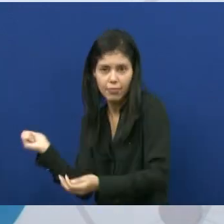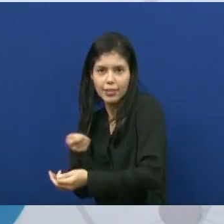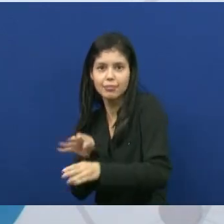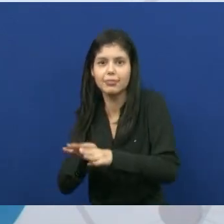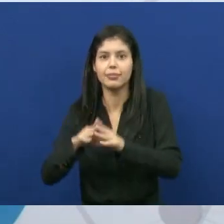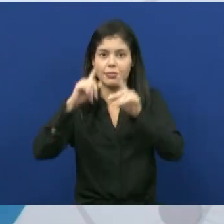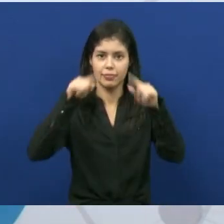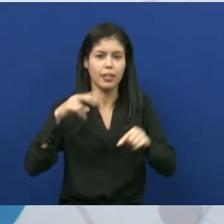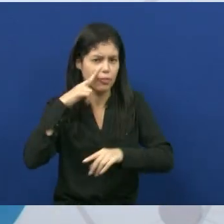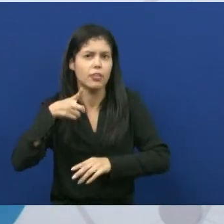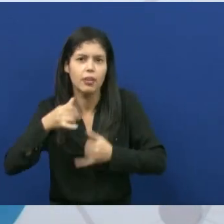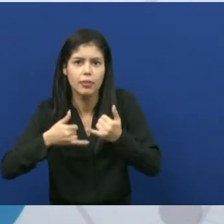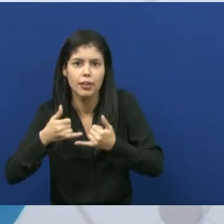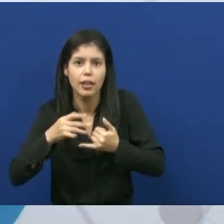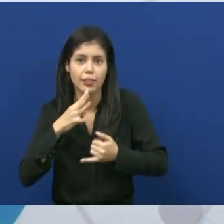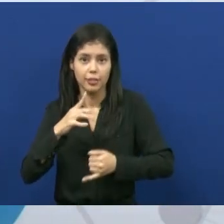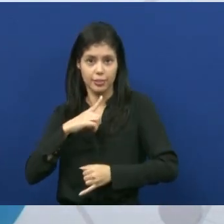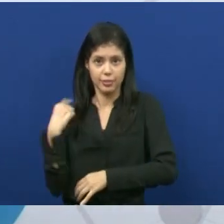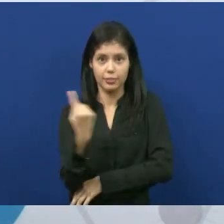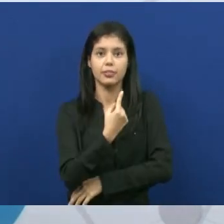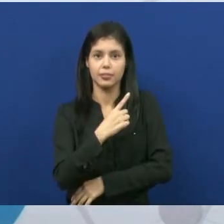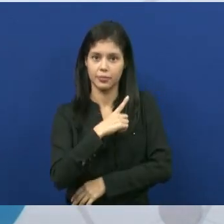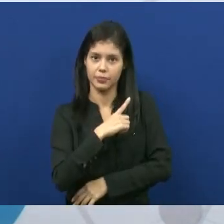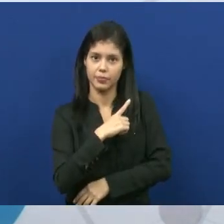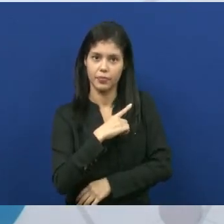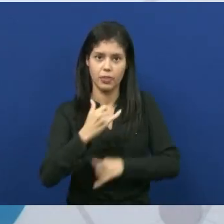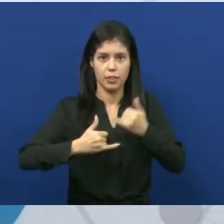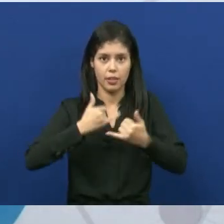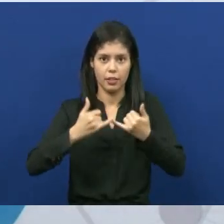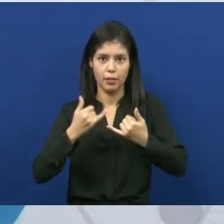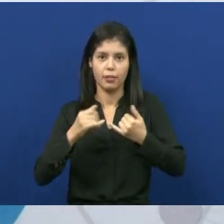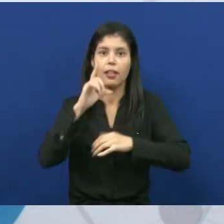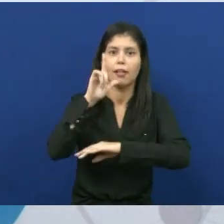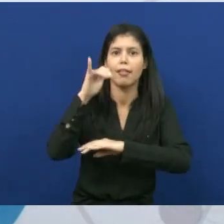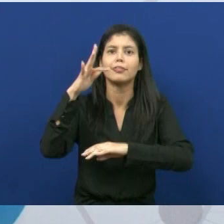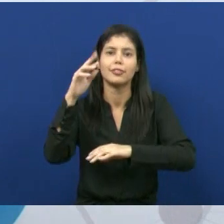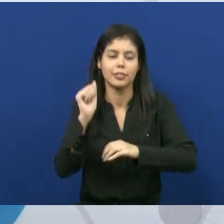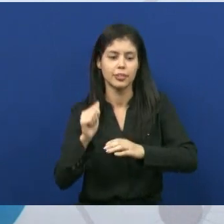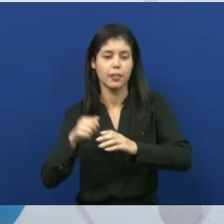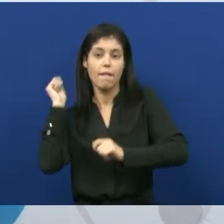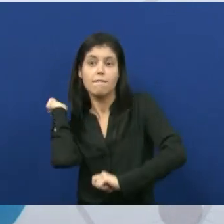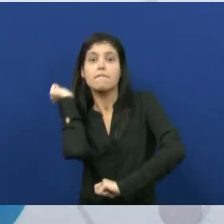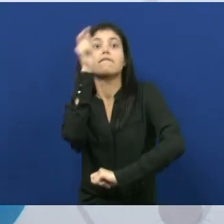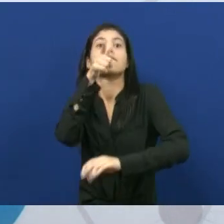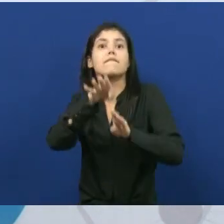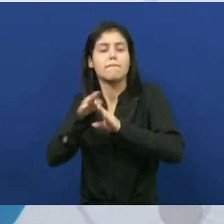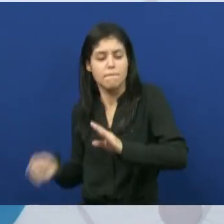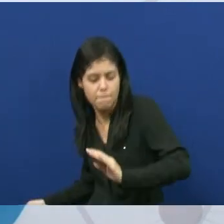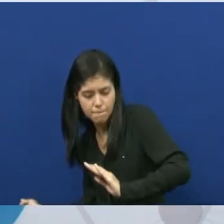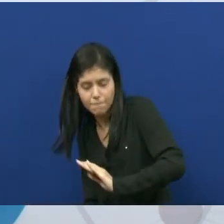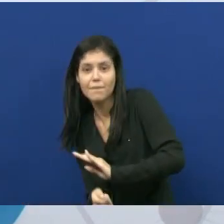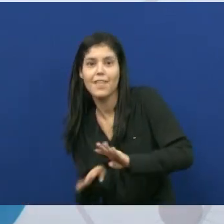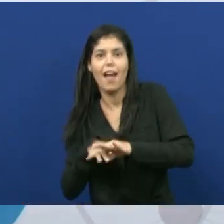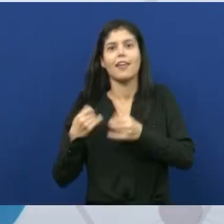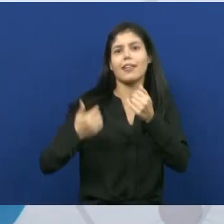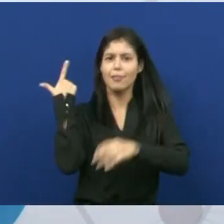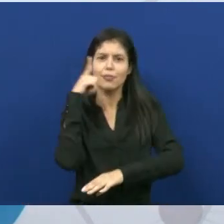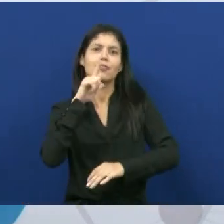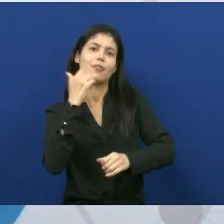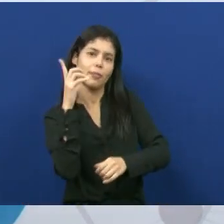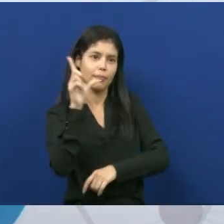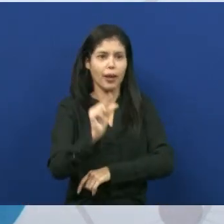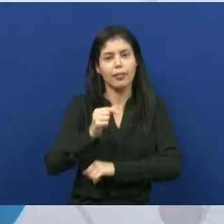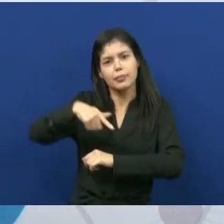as diversas brincadeiras que a gente tem a gente obrigado a latinha quantas vezes você jogou lá quantas vezes você ganhou quem ganhou